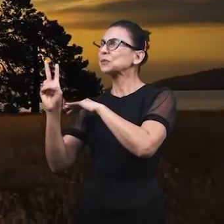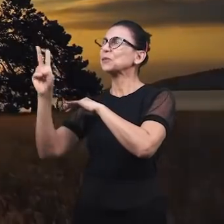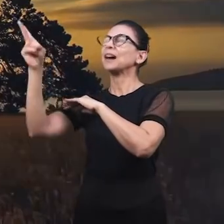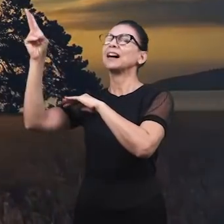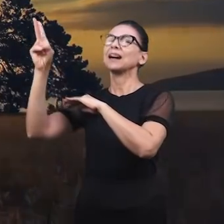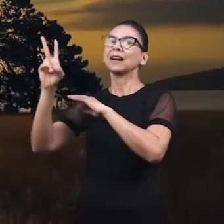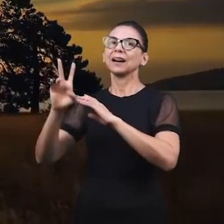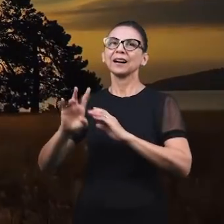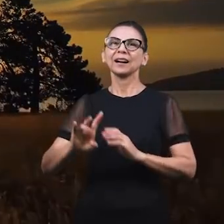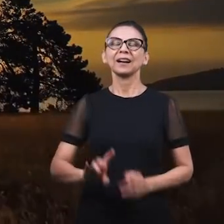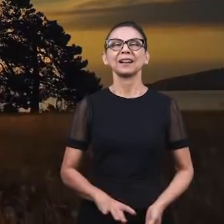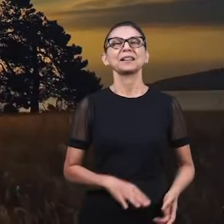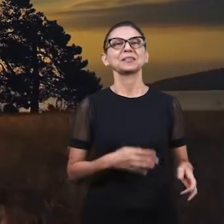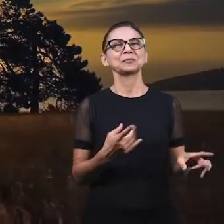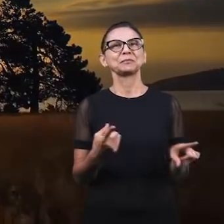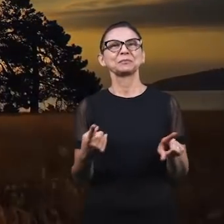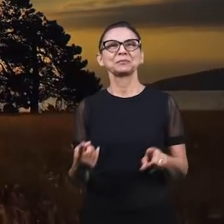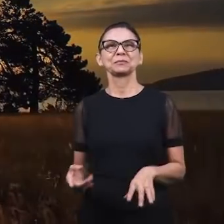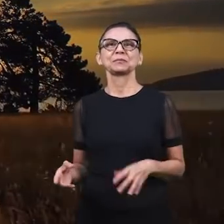vai